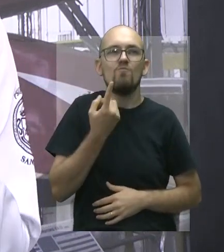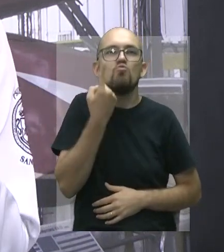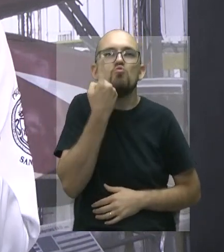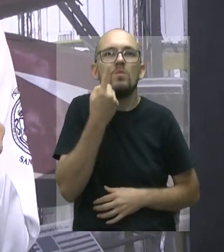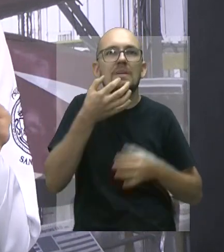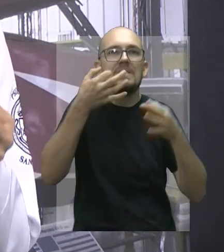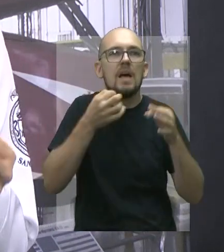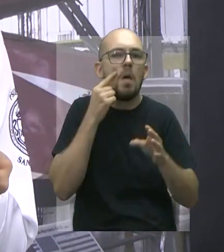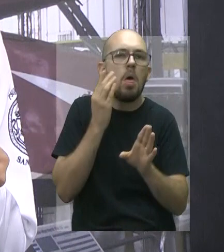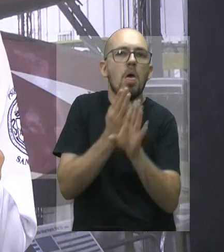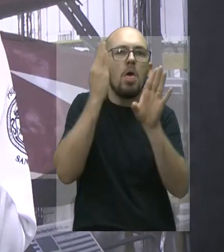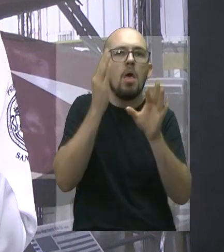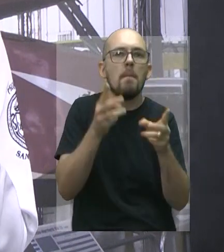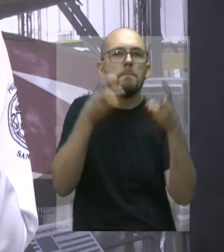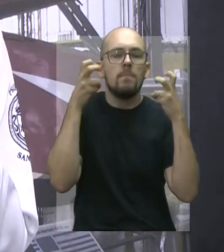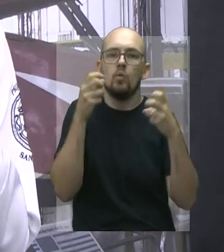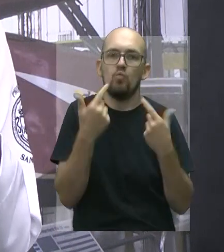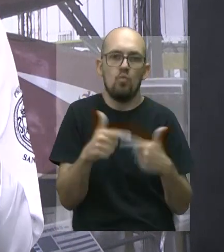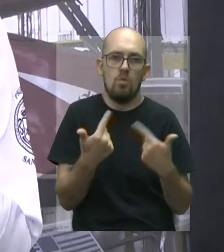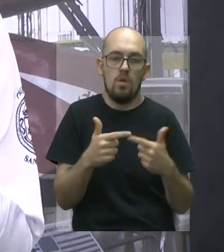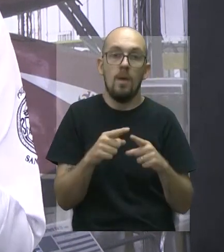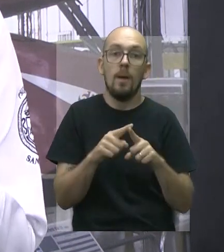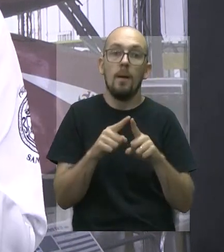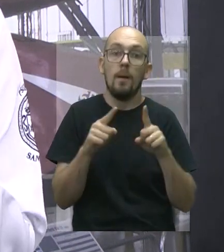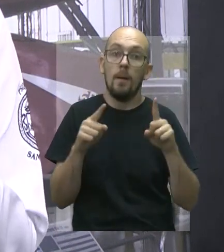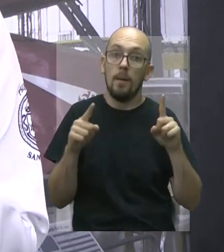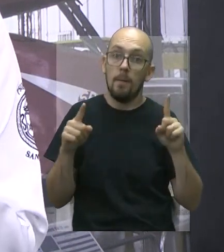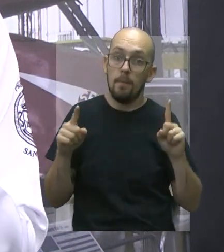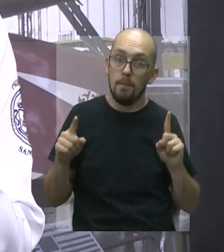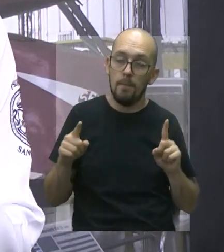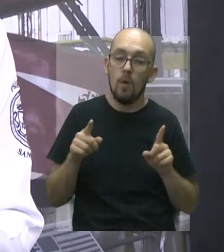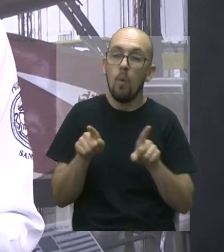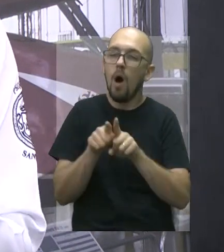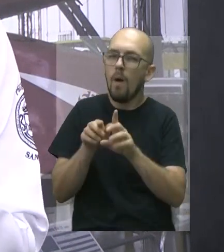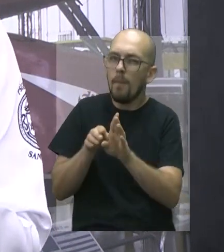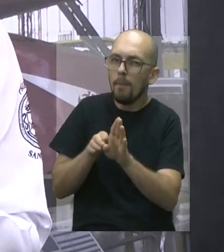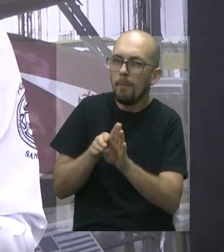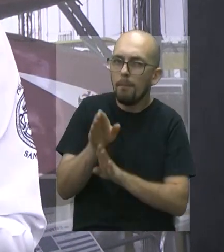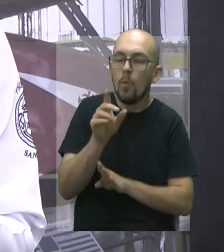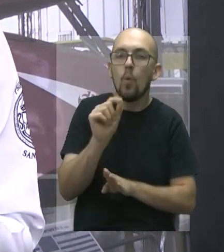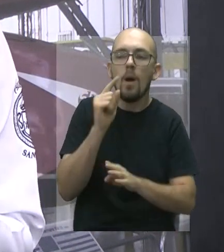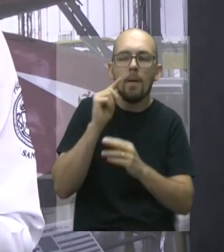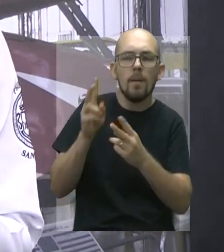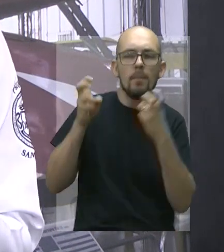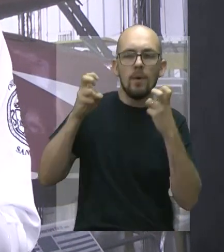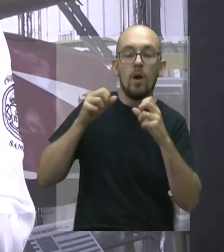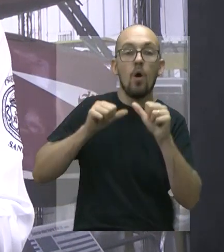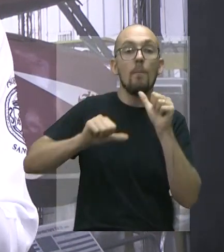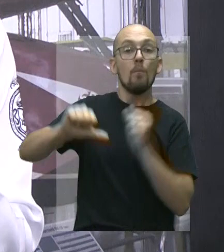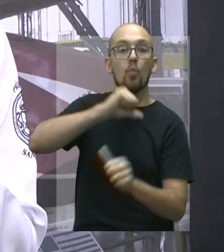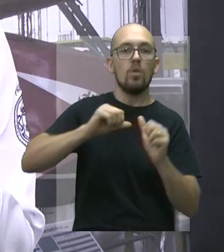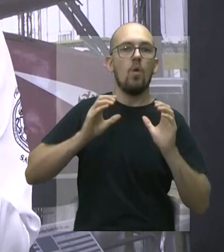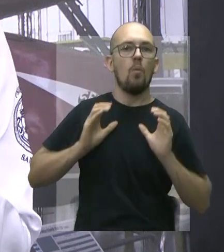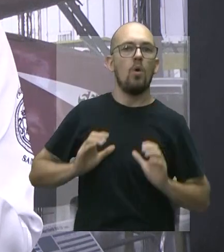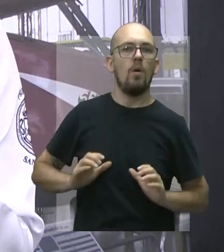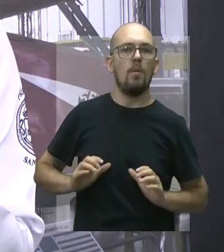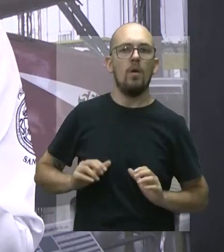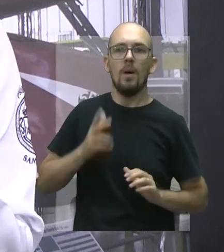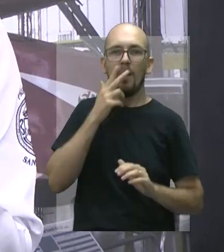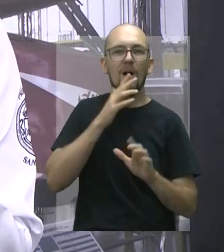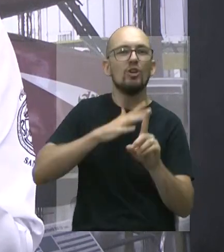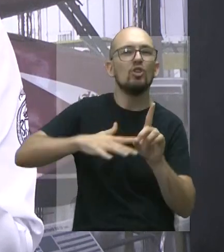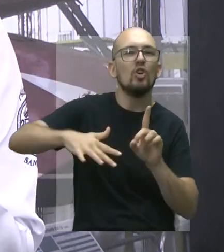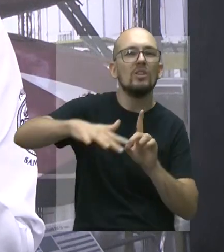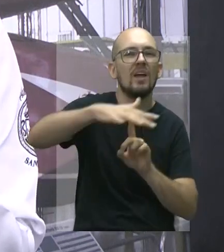e efeito sobre isso. Mas como alerta, uma mudança brusca de comportamento, sim, um isolamento